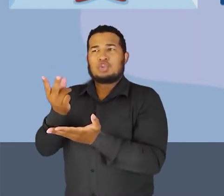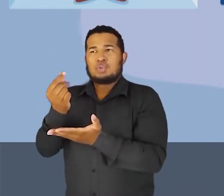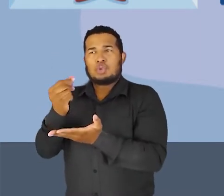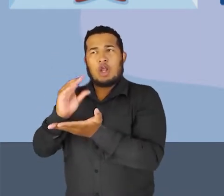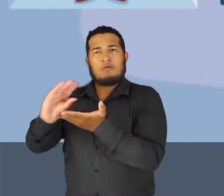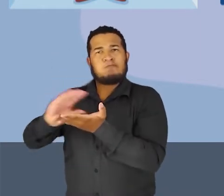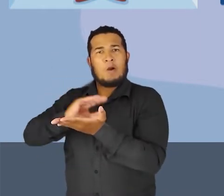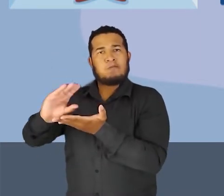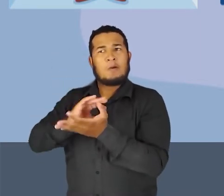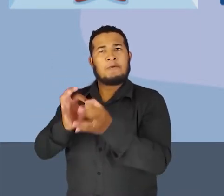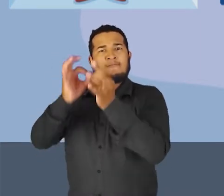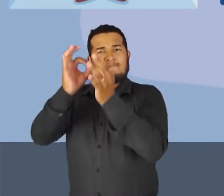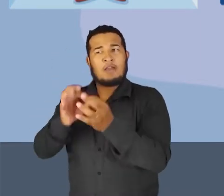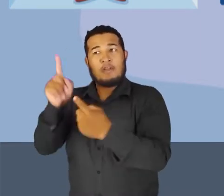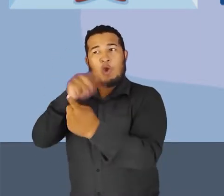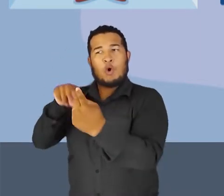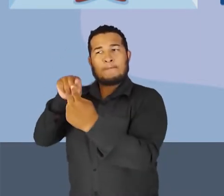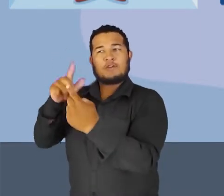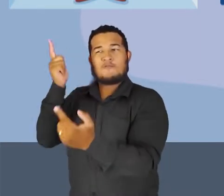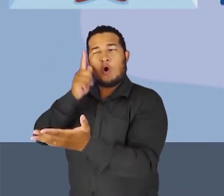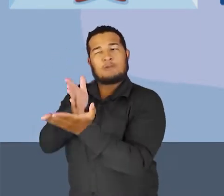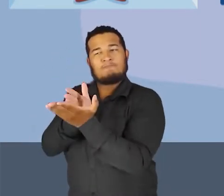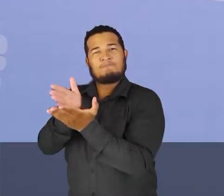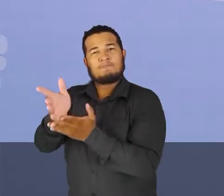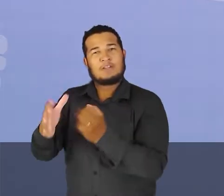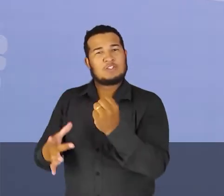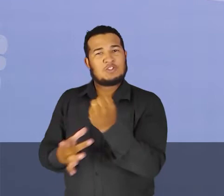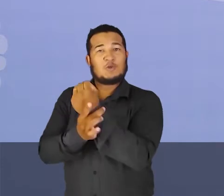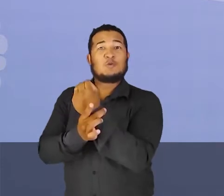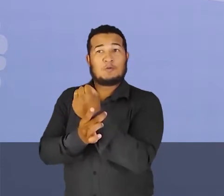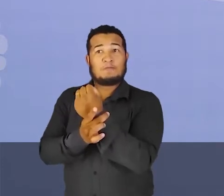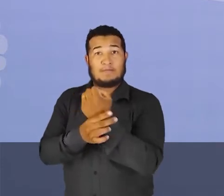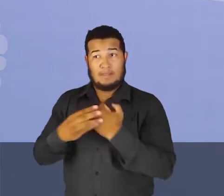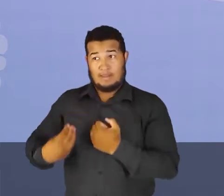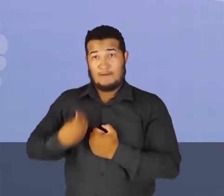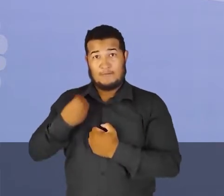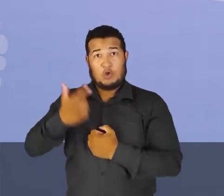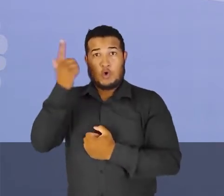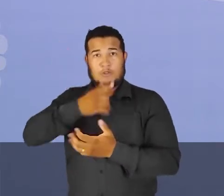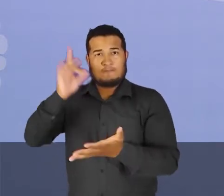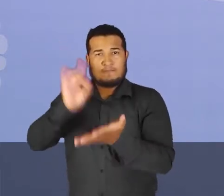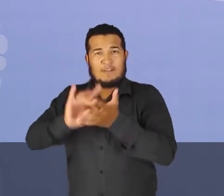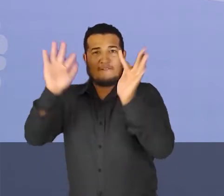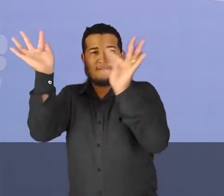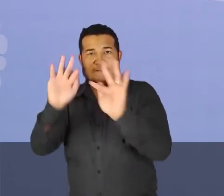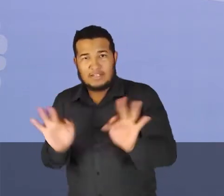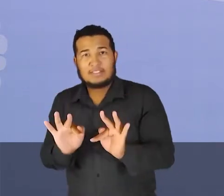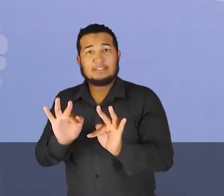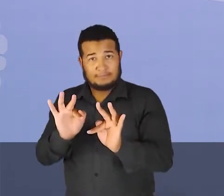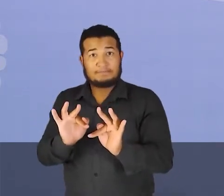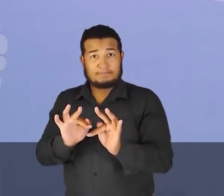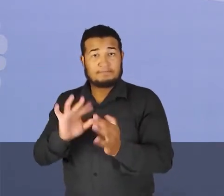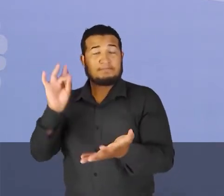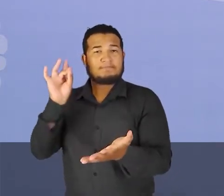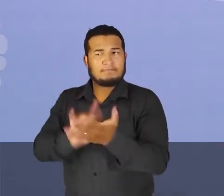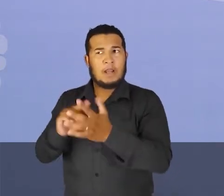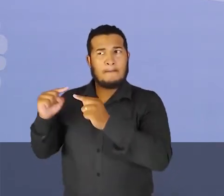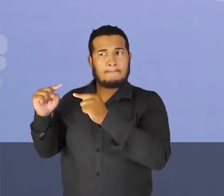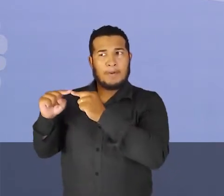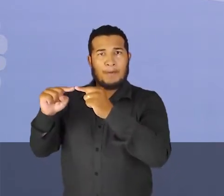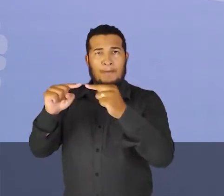estabilidade financeira é um objetivo de vida. Né? A vida só vai ser de fato feliz, só vai ser de